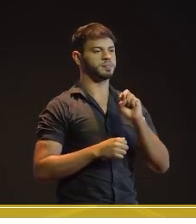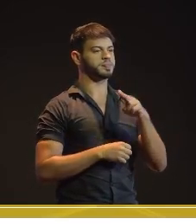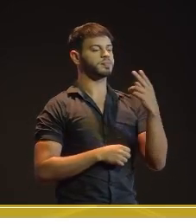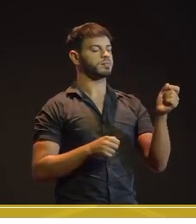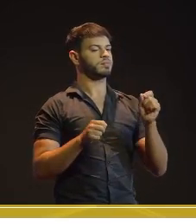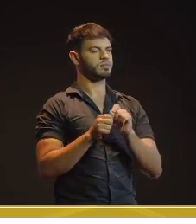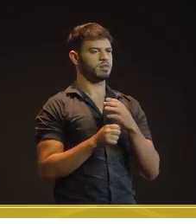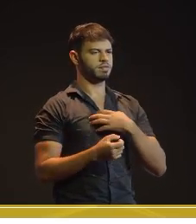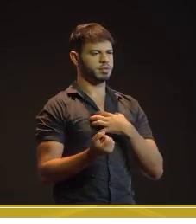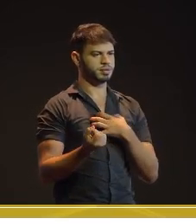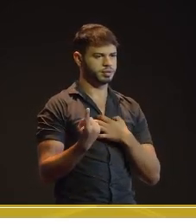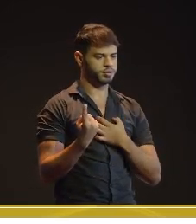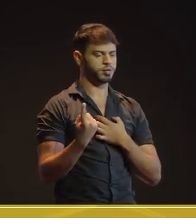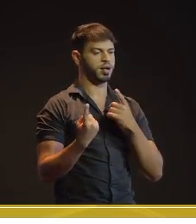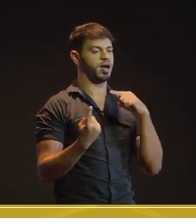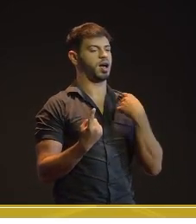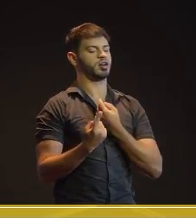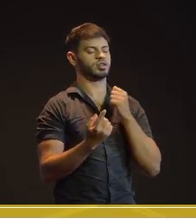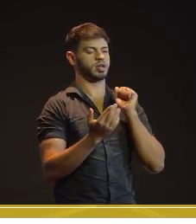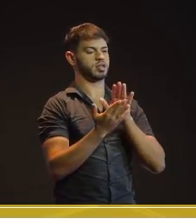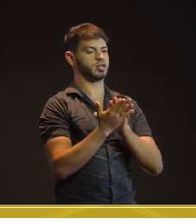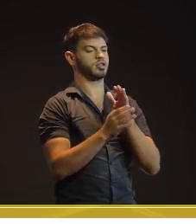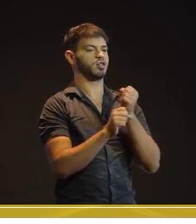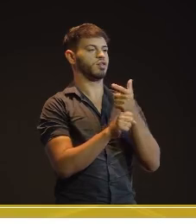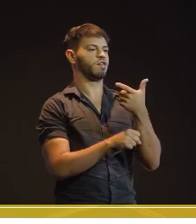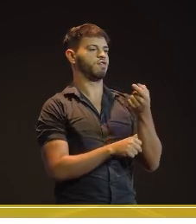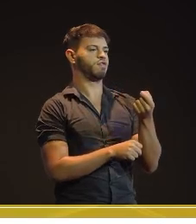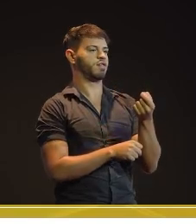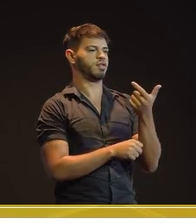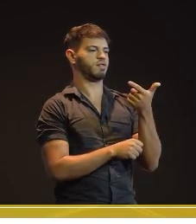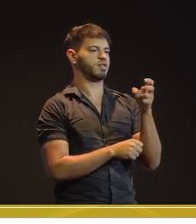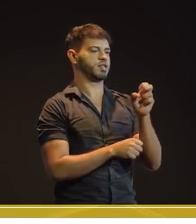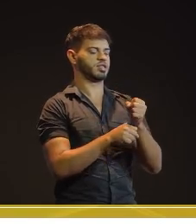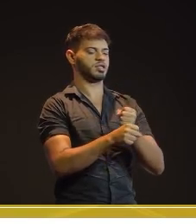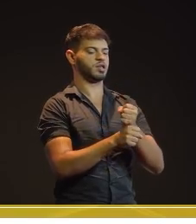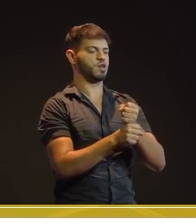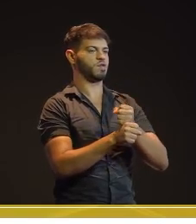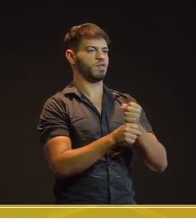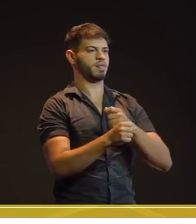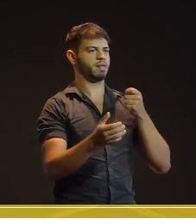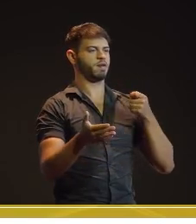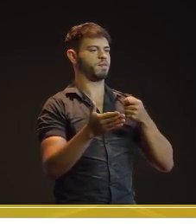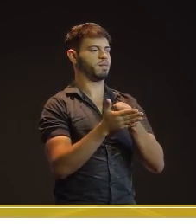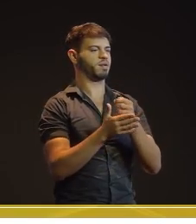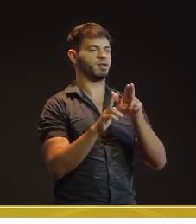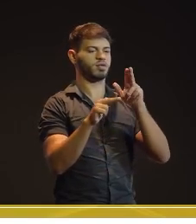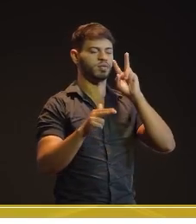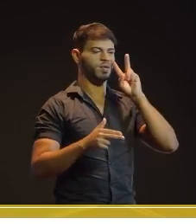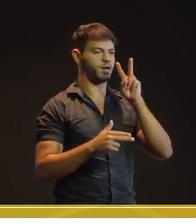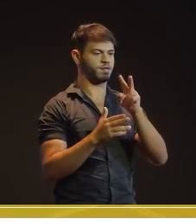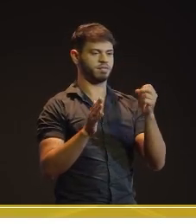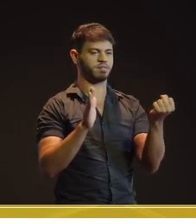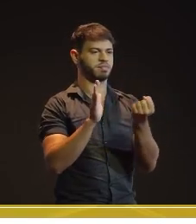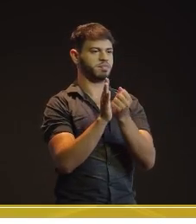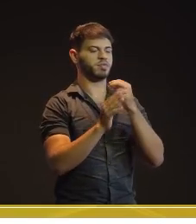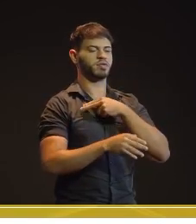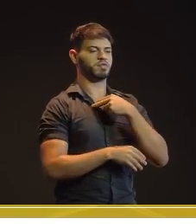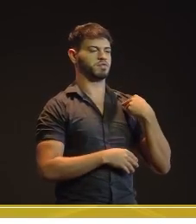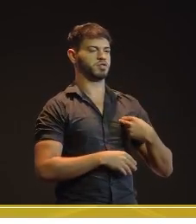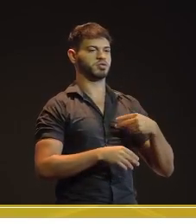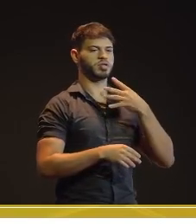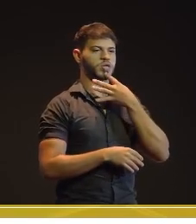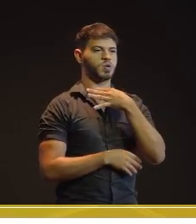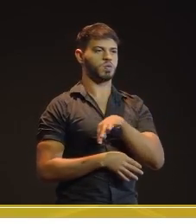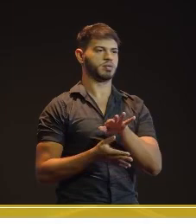sentido isso? Arriscar, eu estou falando de 20 anos, 25, e vou comprar de uma marca que eu nunca vi, não fui na China ver a fábrica, não